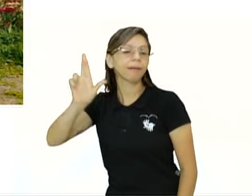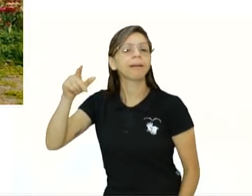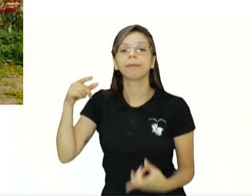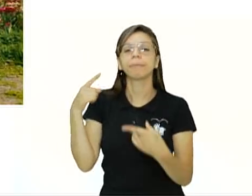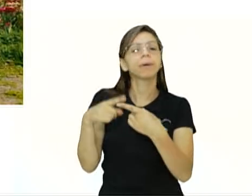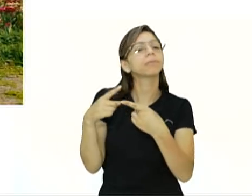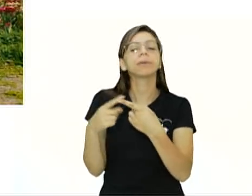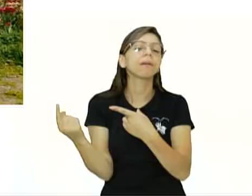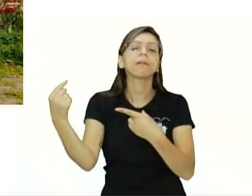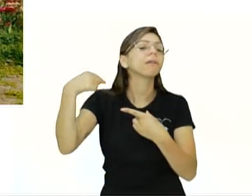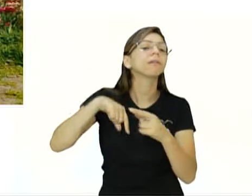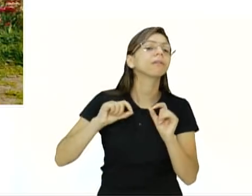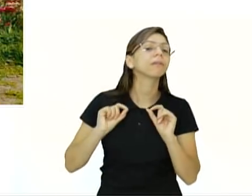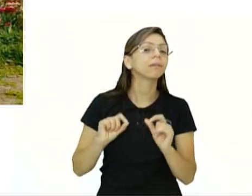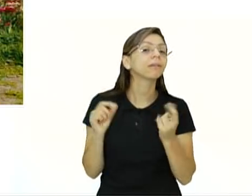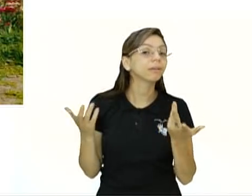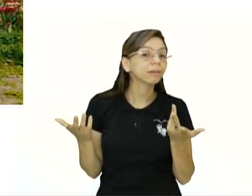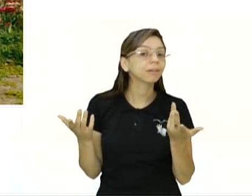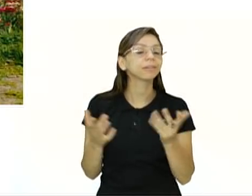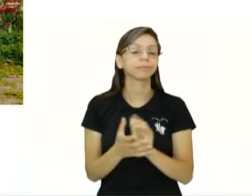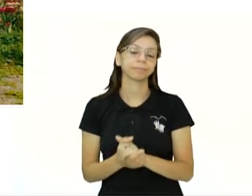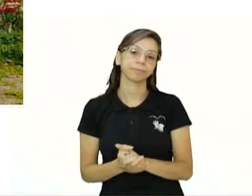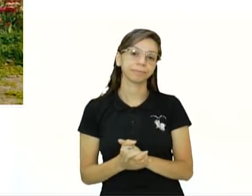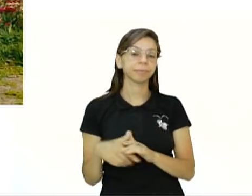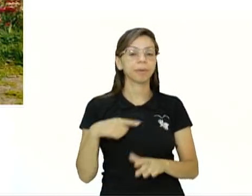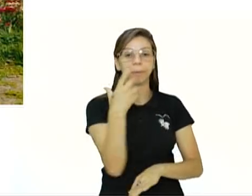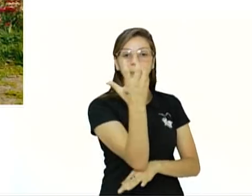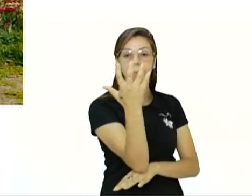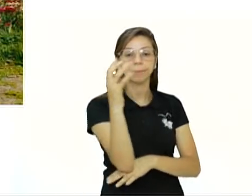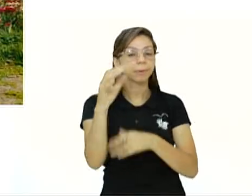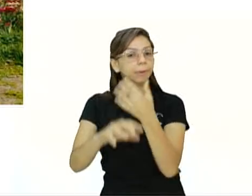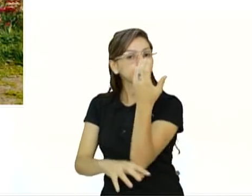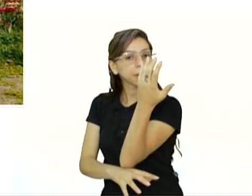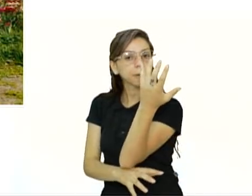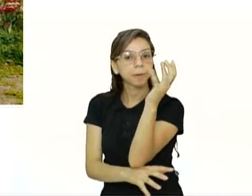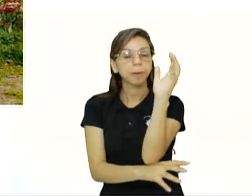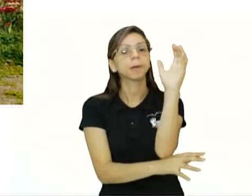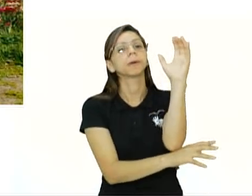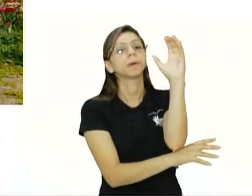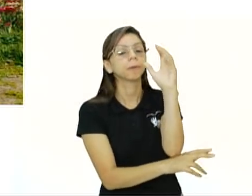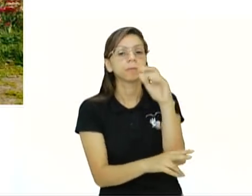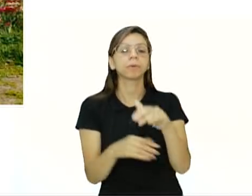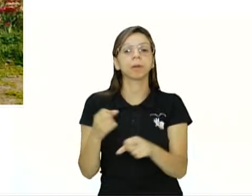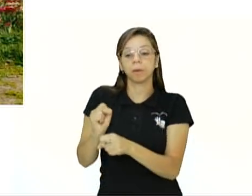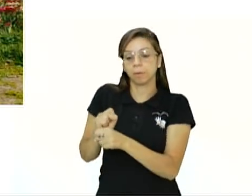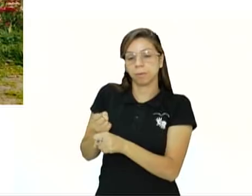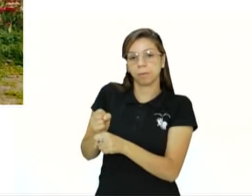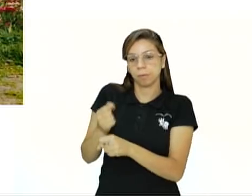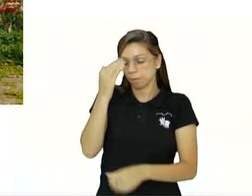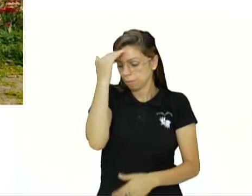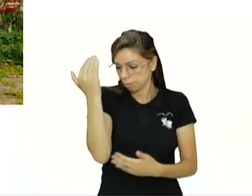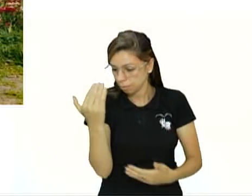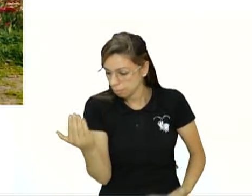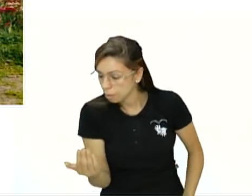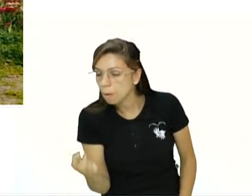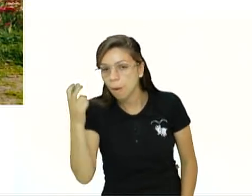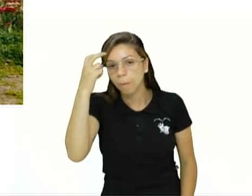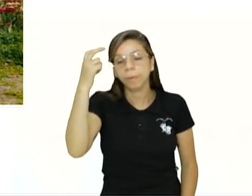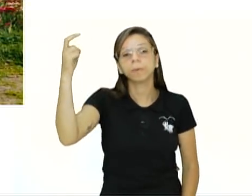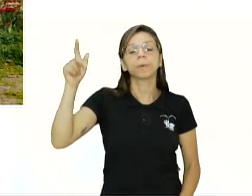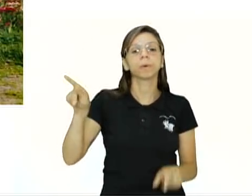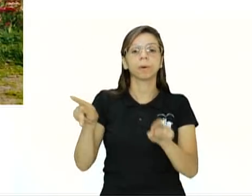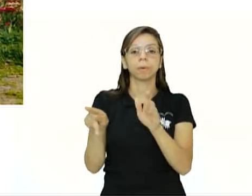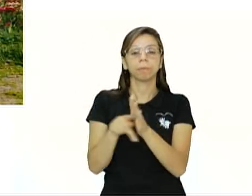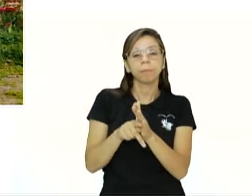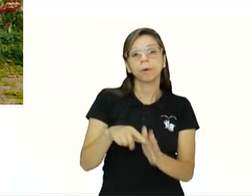estamos no Bosque Alemão? Além desse bosque ter sido construído para homenagear a cultura germânica, né, a